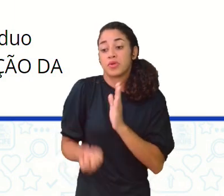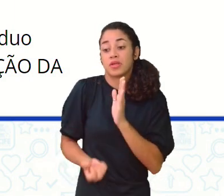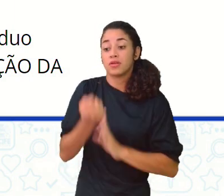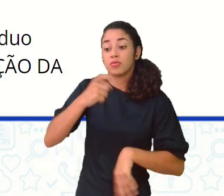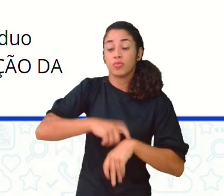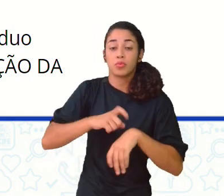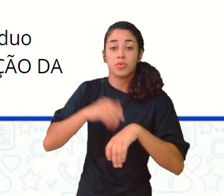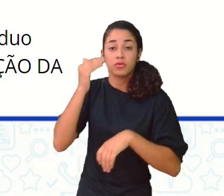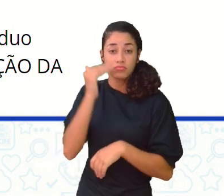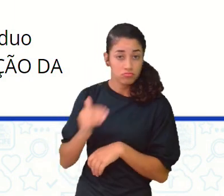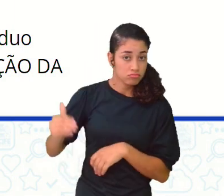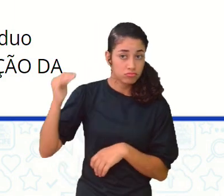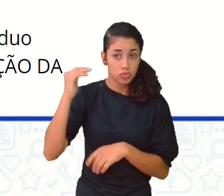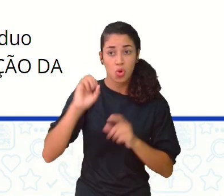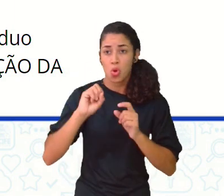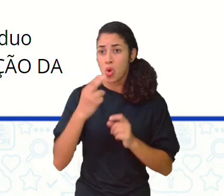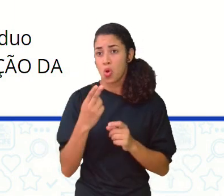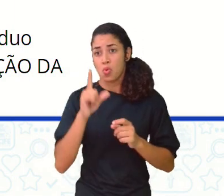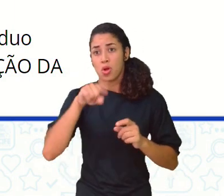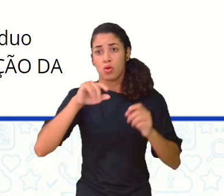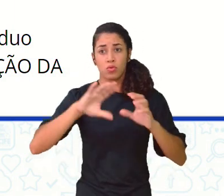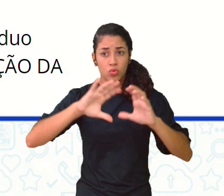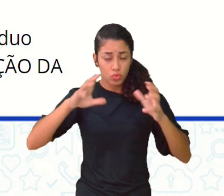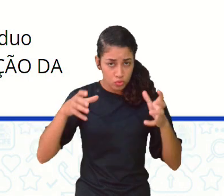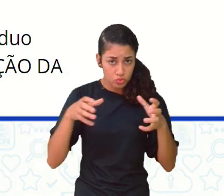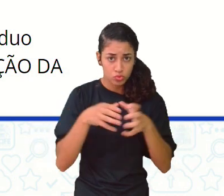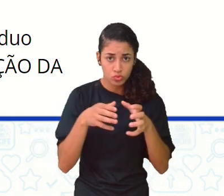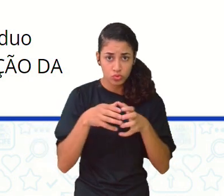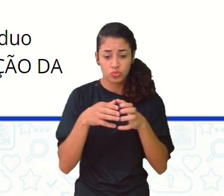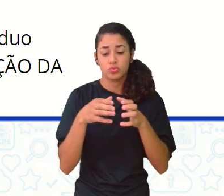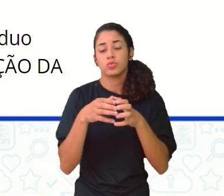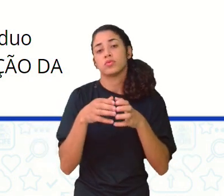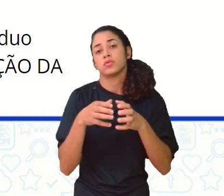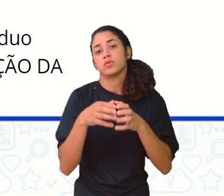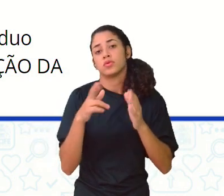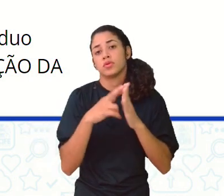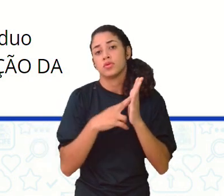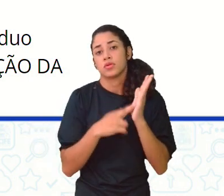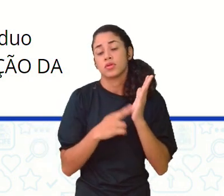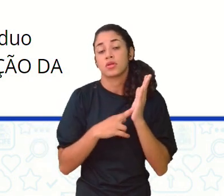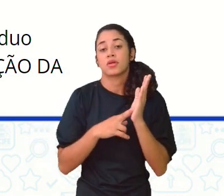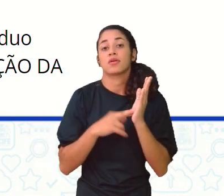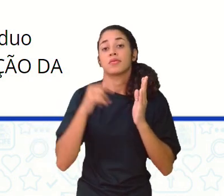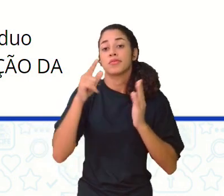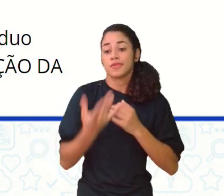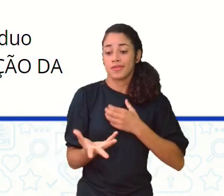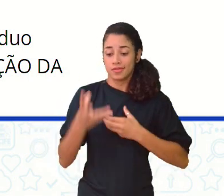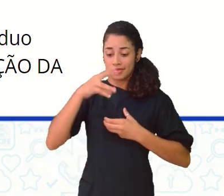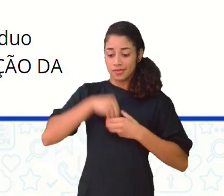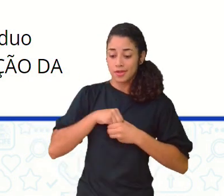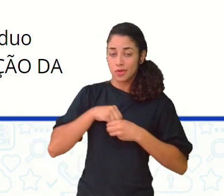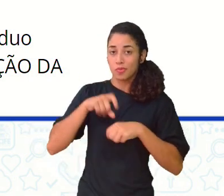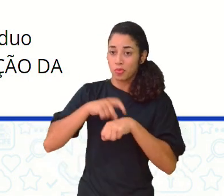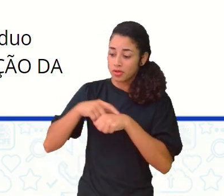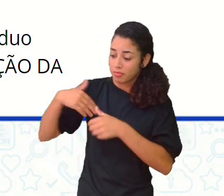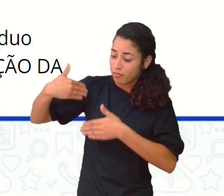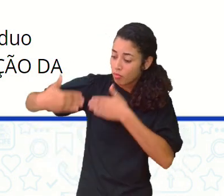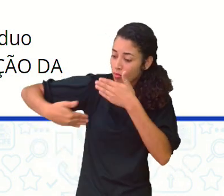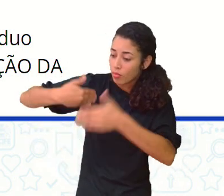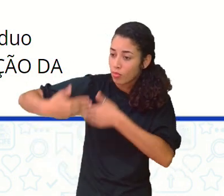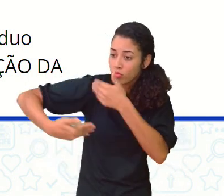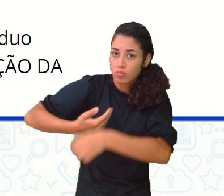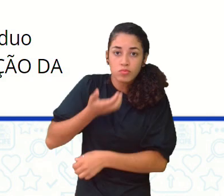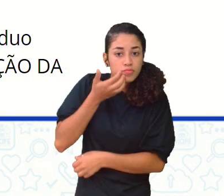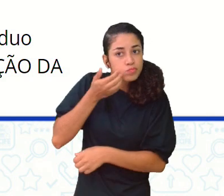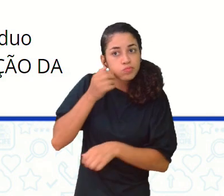é um conjunto de regras que o indivíduo internaliza durante o processo de aquisição da língua?